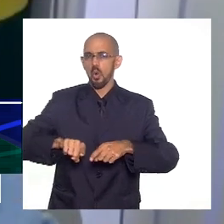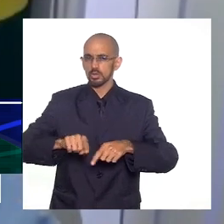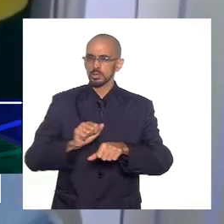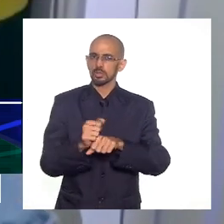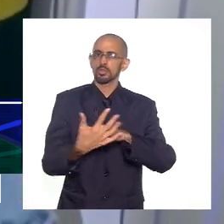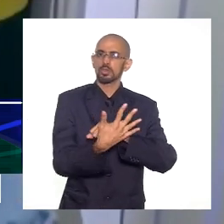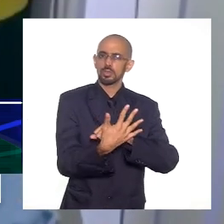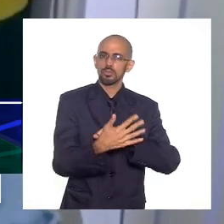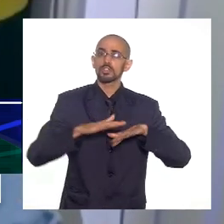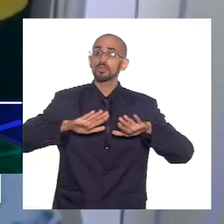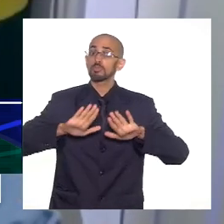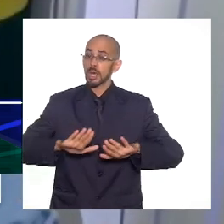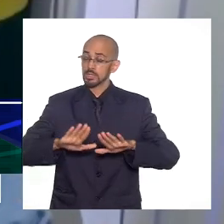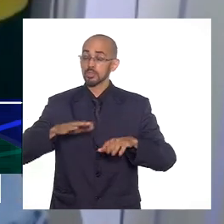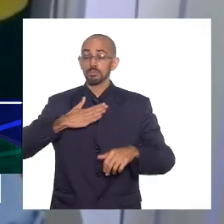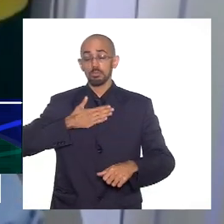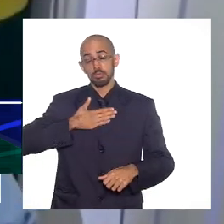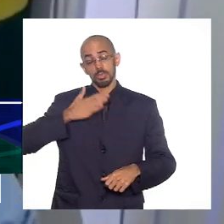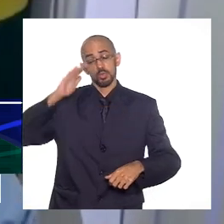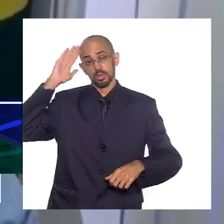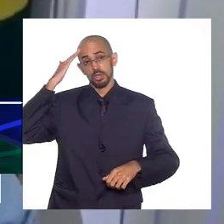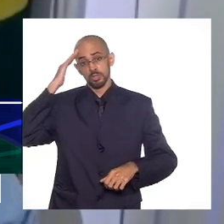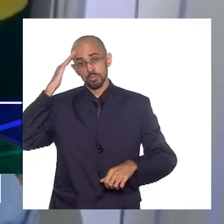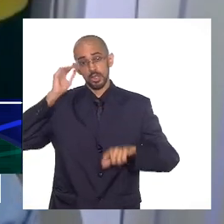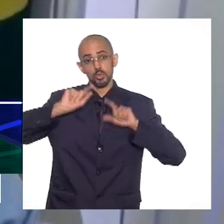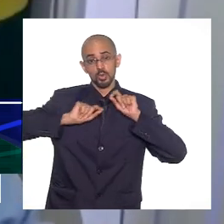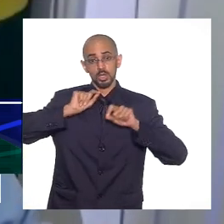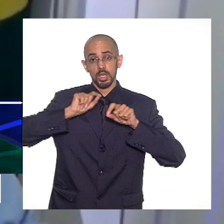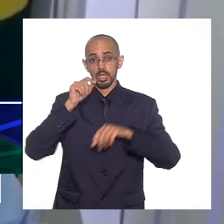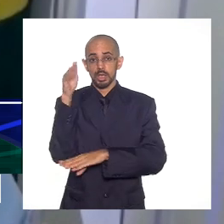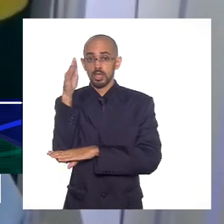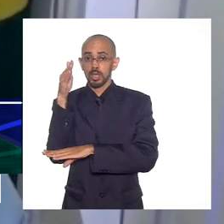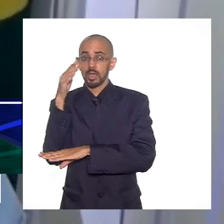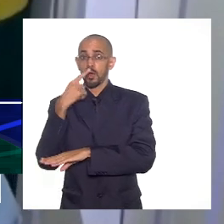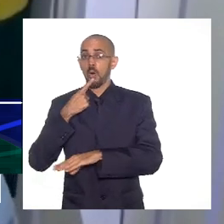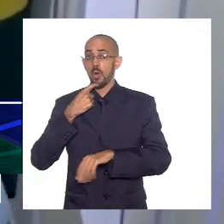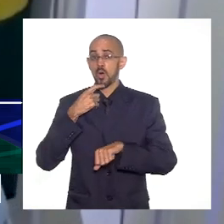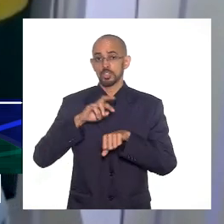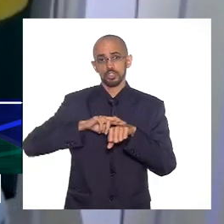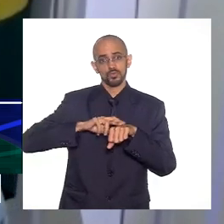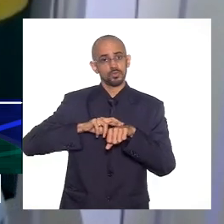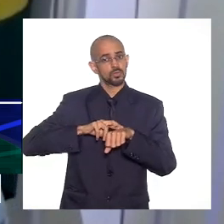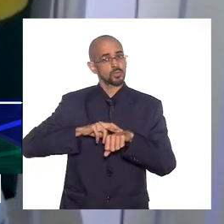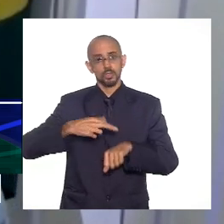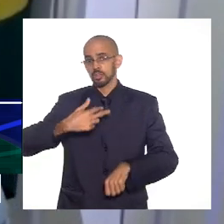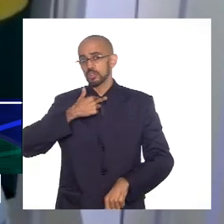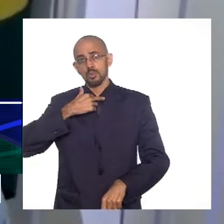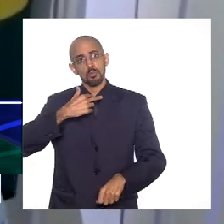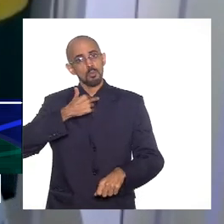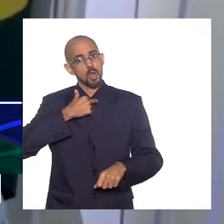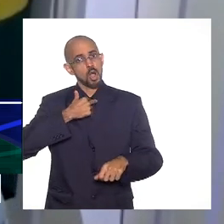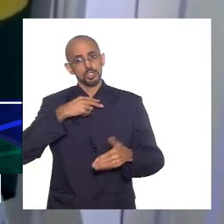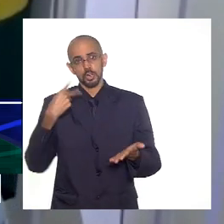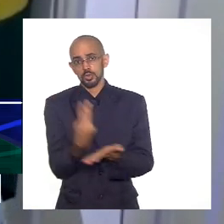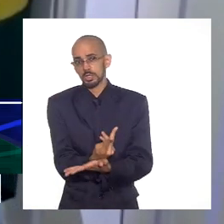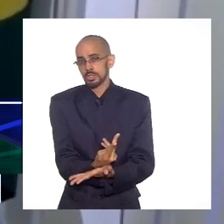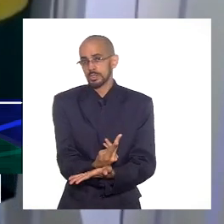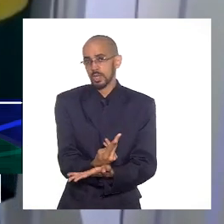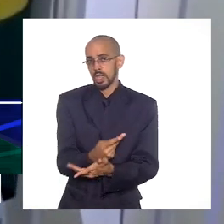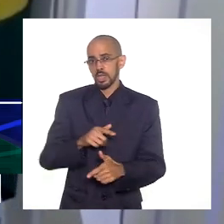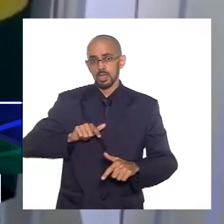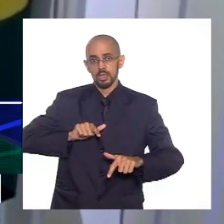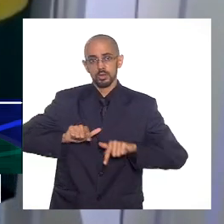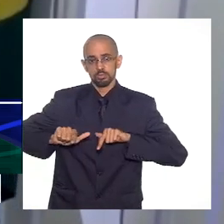ainda assim, o meu entendimento é que sob as bandeiras vermelha e roxa não deve haver atividades